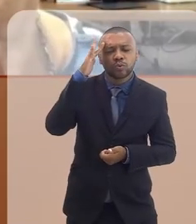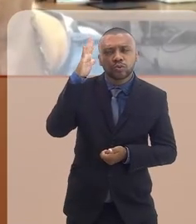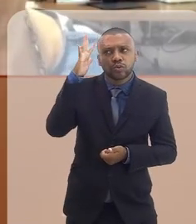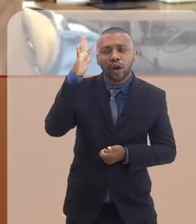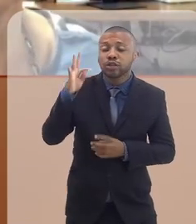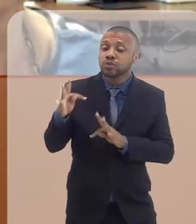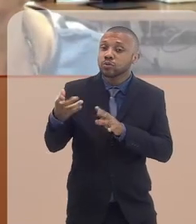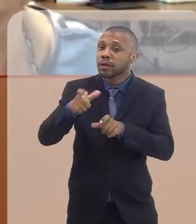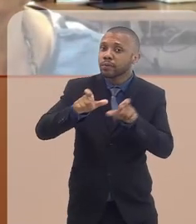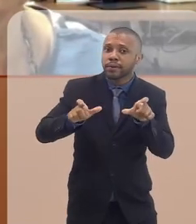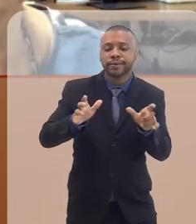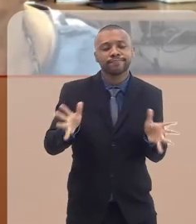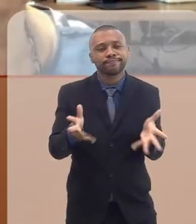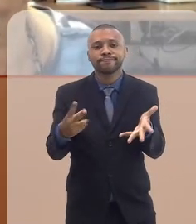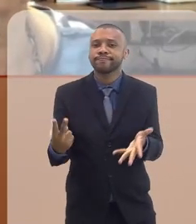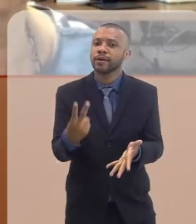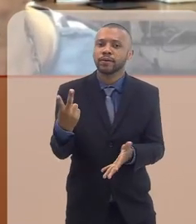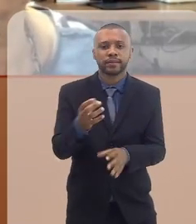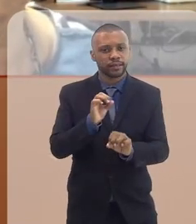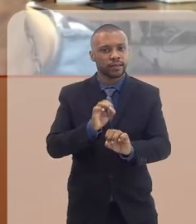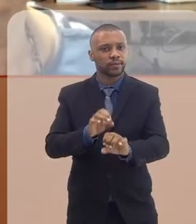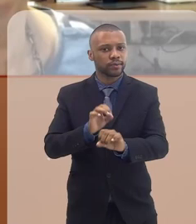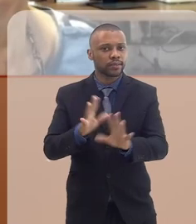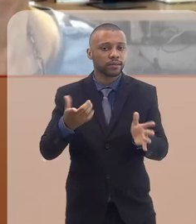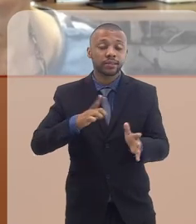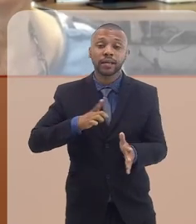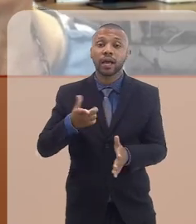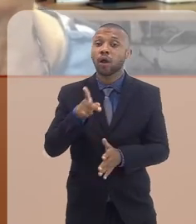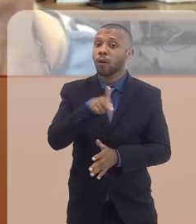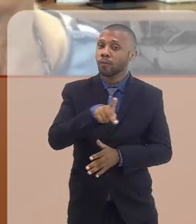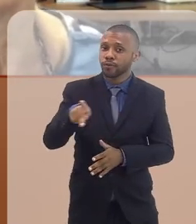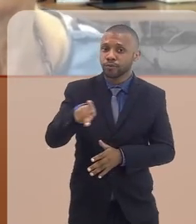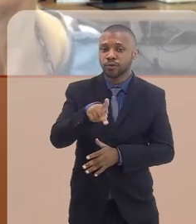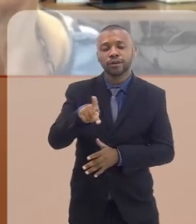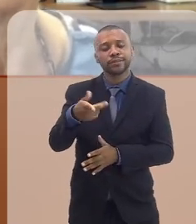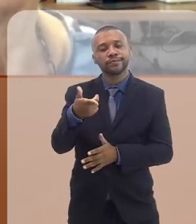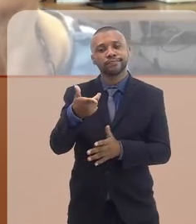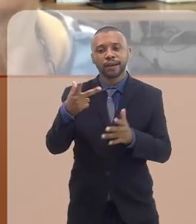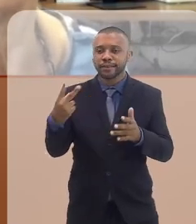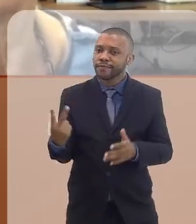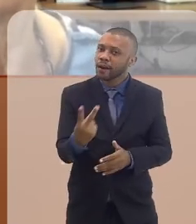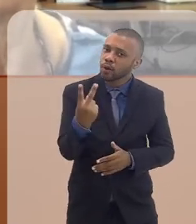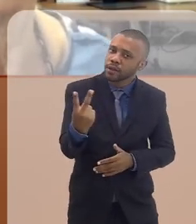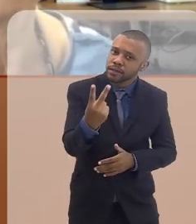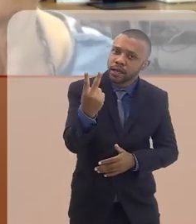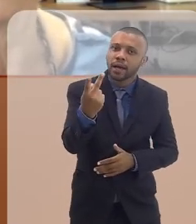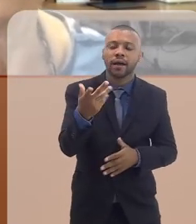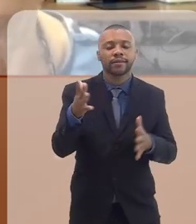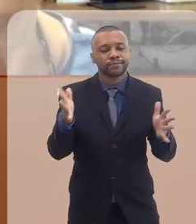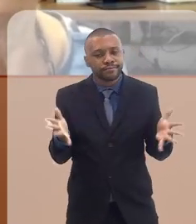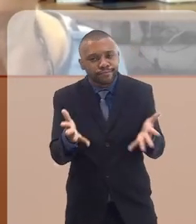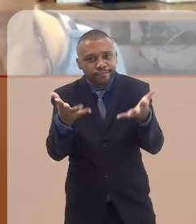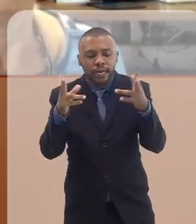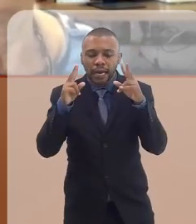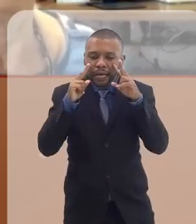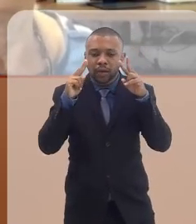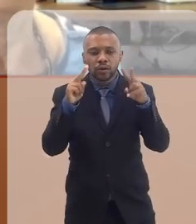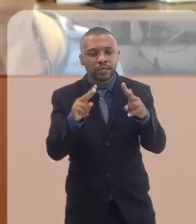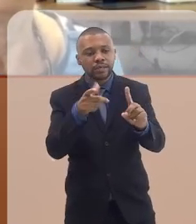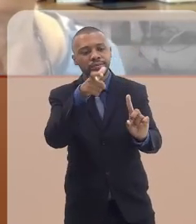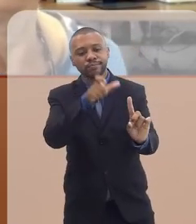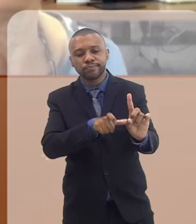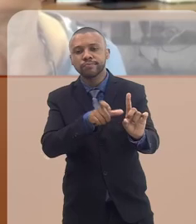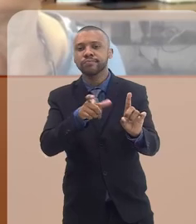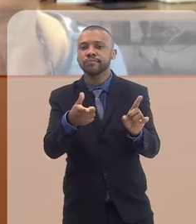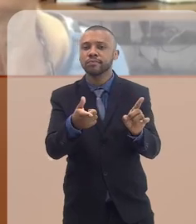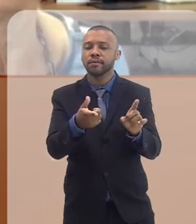o sonho de todo mundo que valoriza a educação, né? Ter nossos professores mais